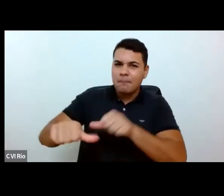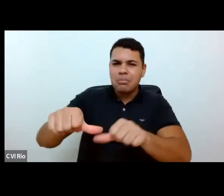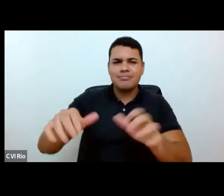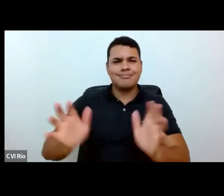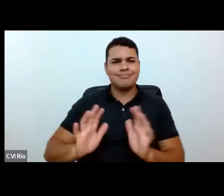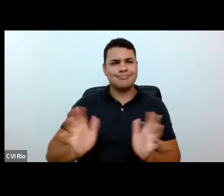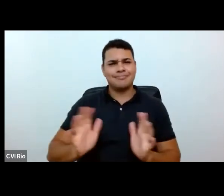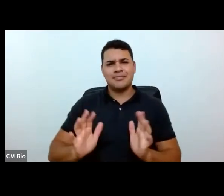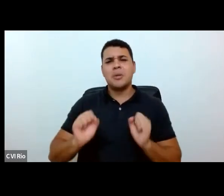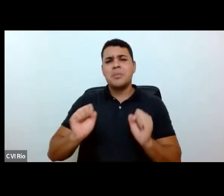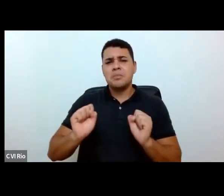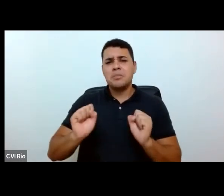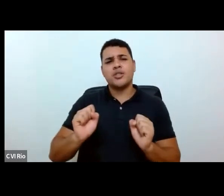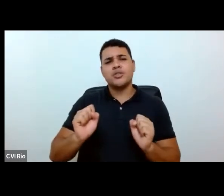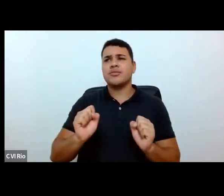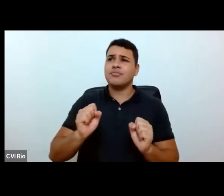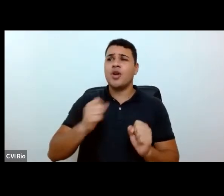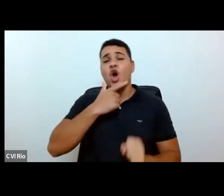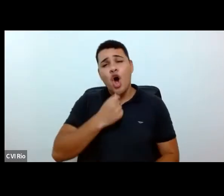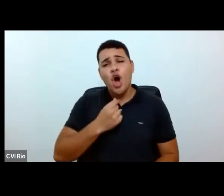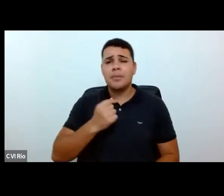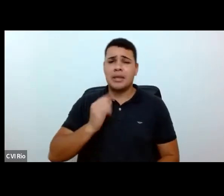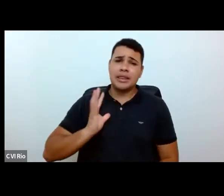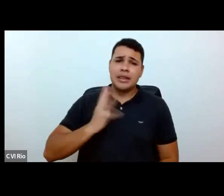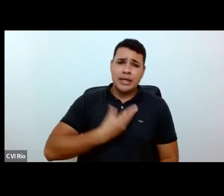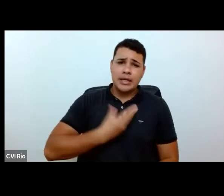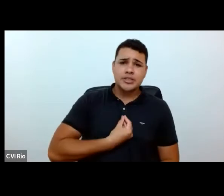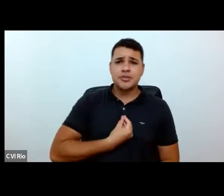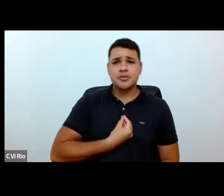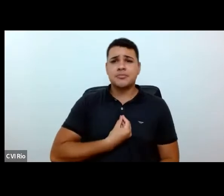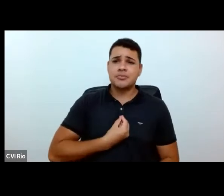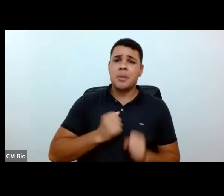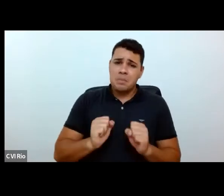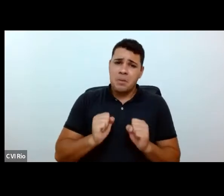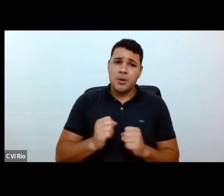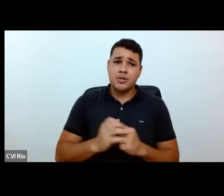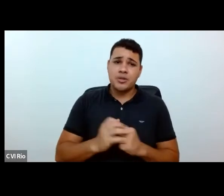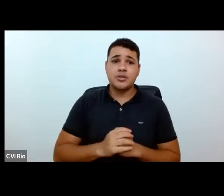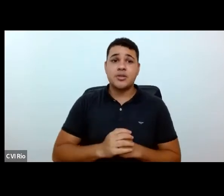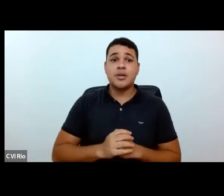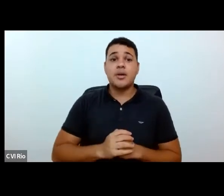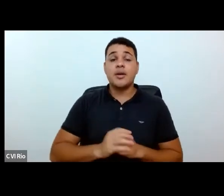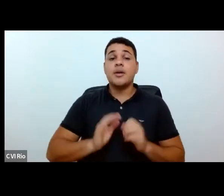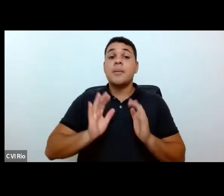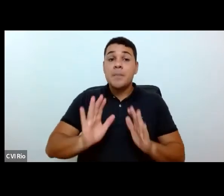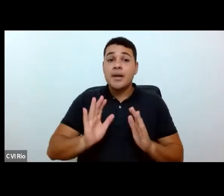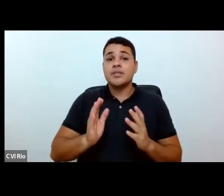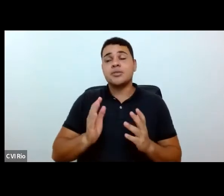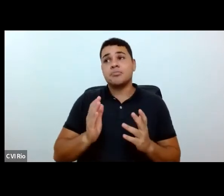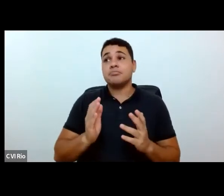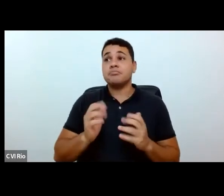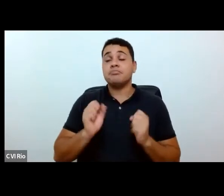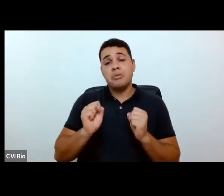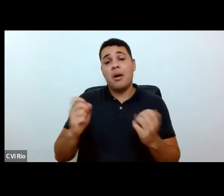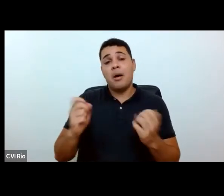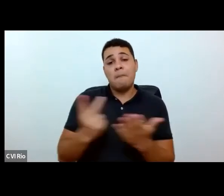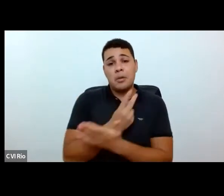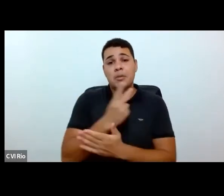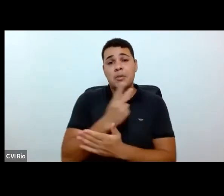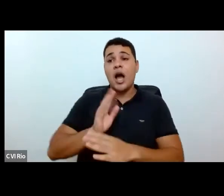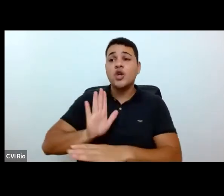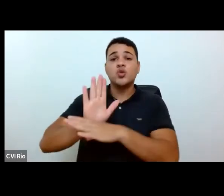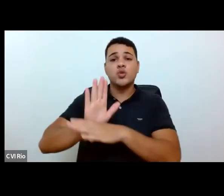trans, talvez os homens trans, né? Porque interferem muito e ainda vão interferir muito, né? E ainda